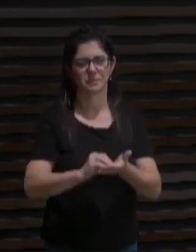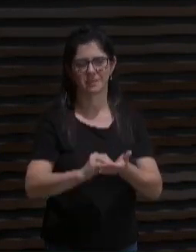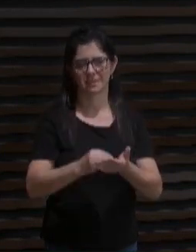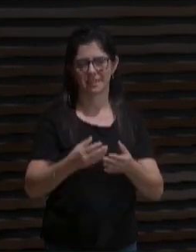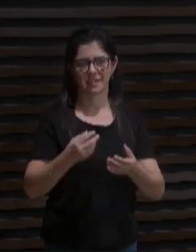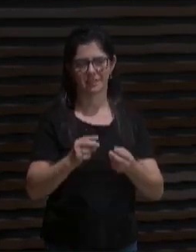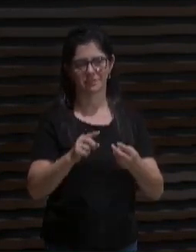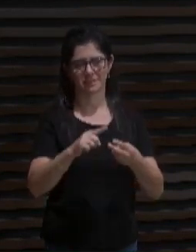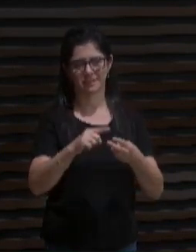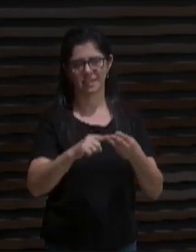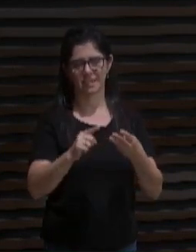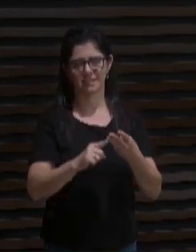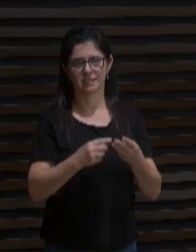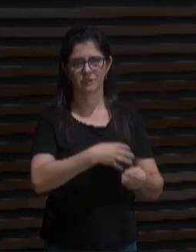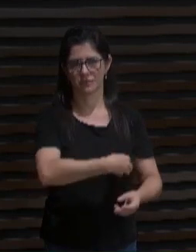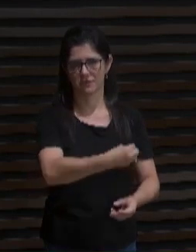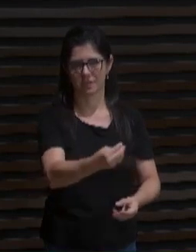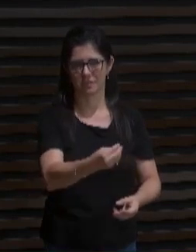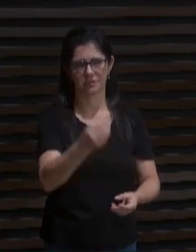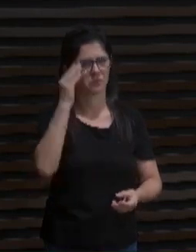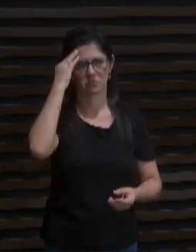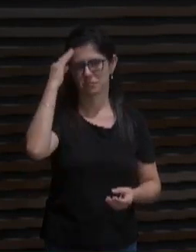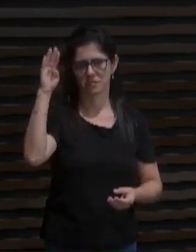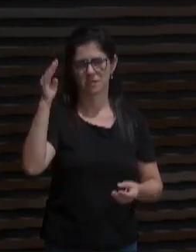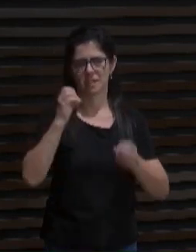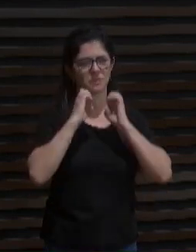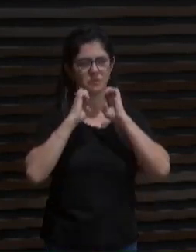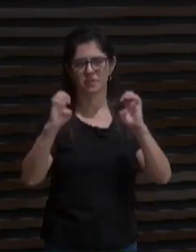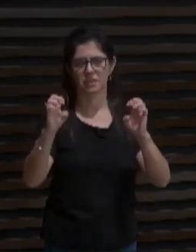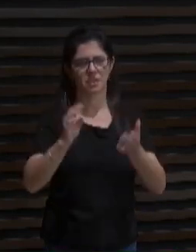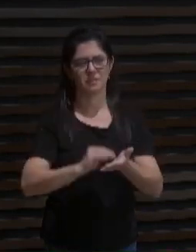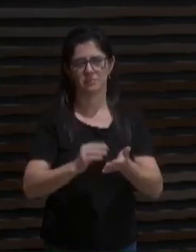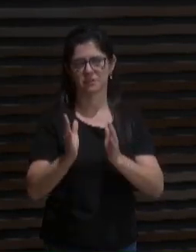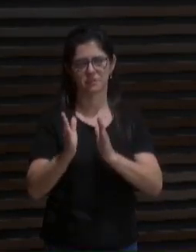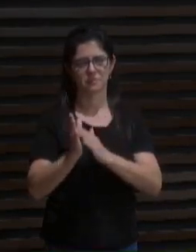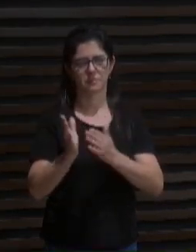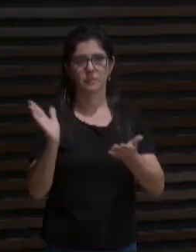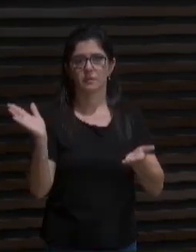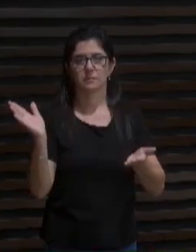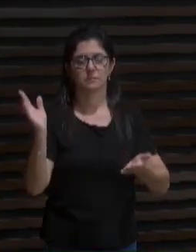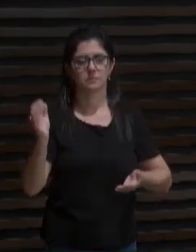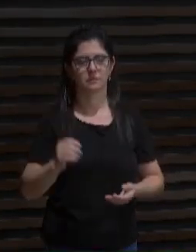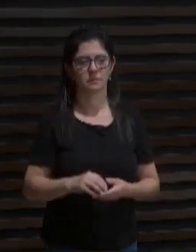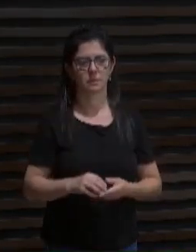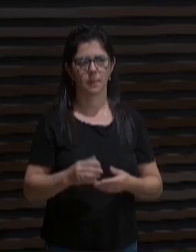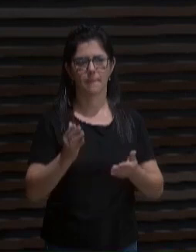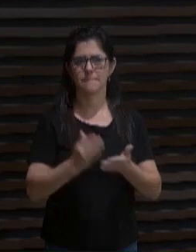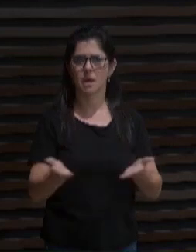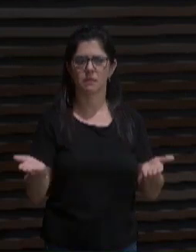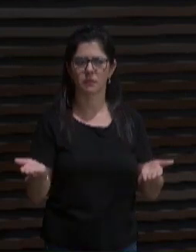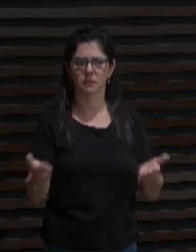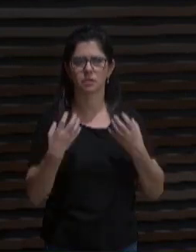não querem saber nada do evangelho. Eu quero entregar meus filhos. Escuta, para de querer te entregar, ou entrega ou